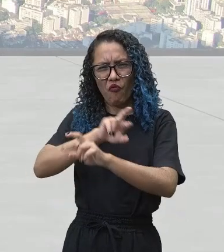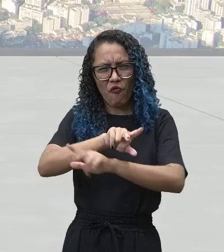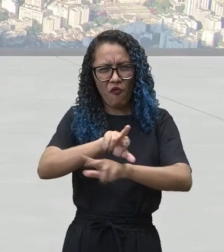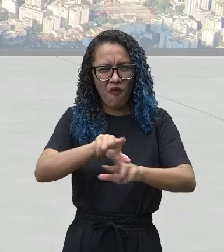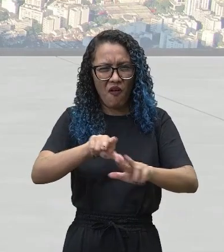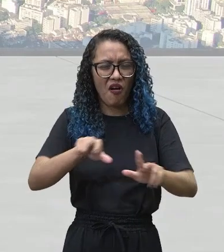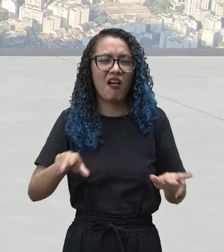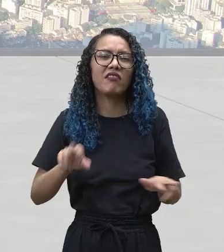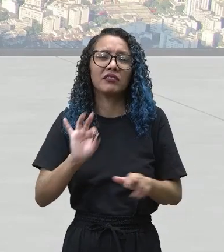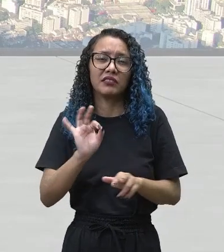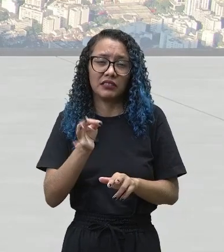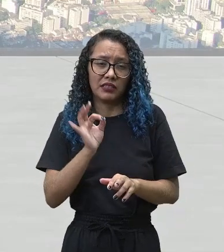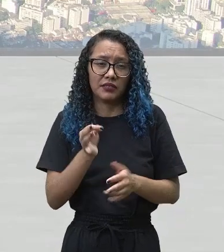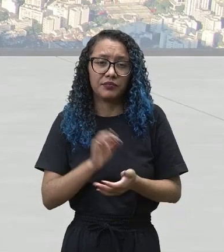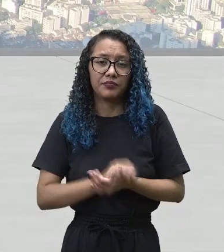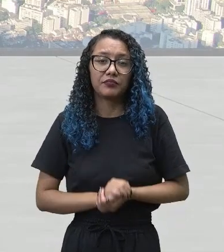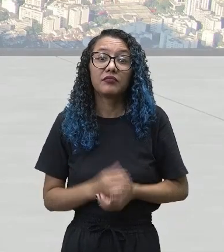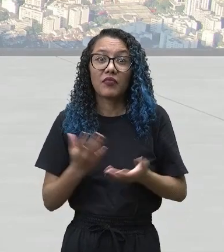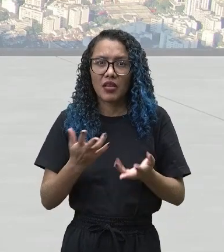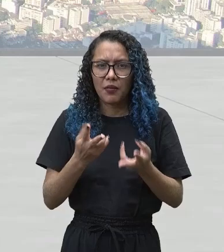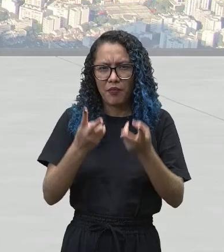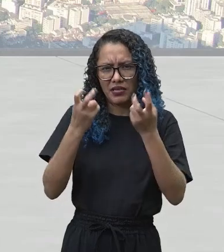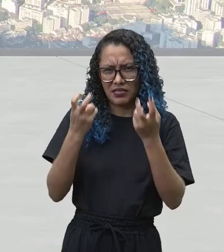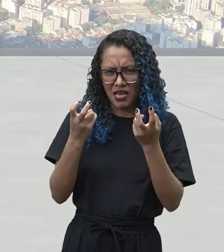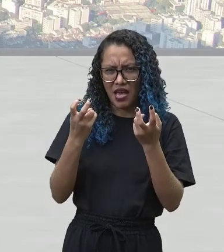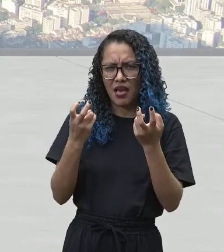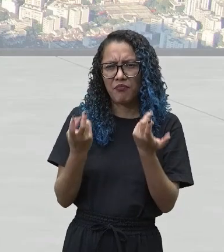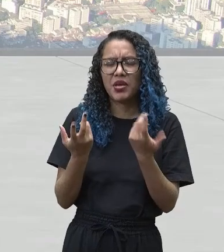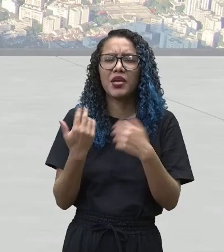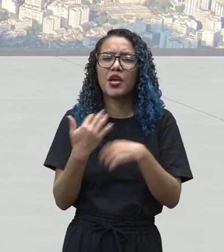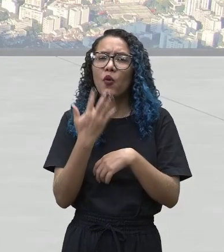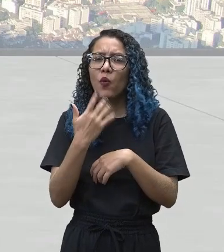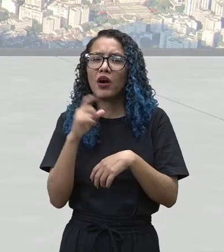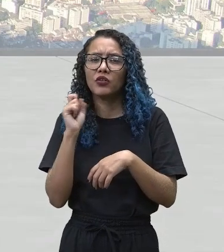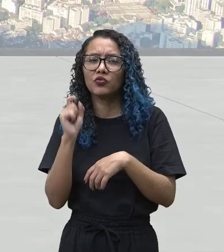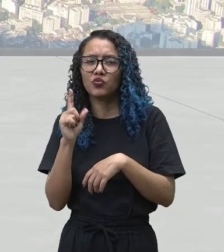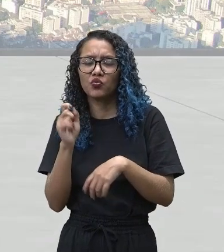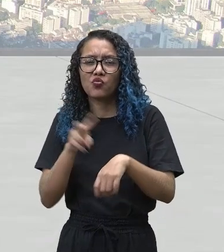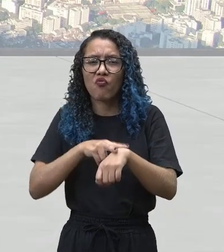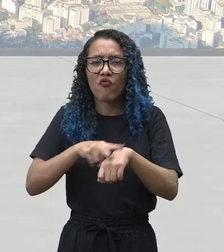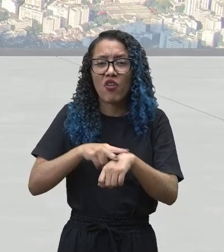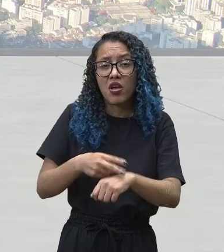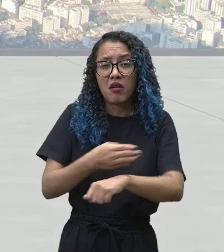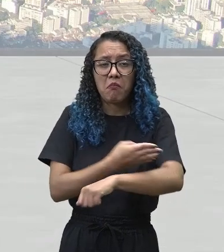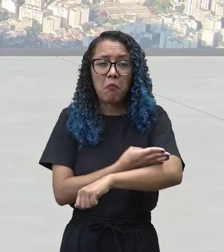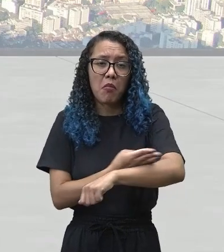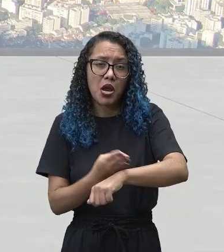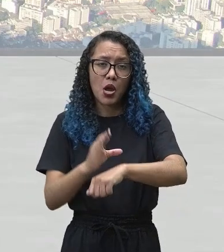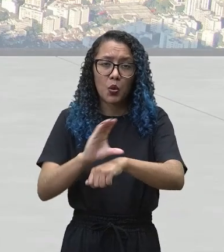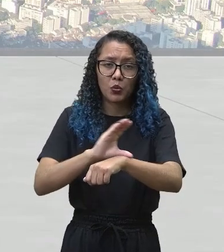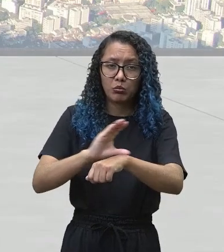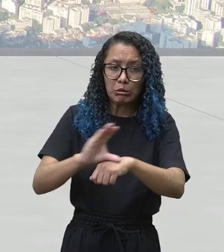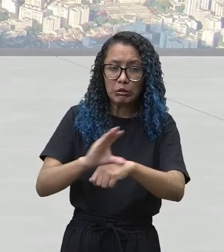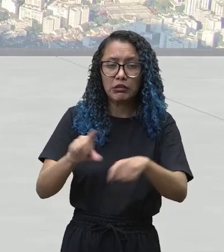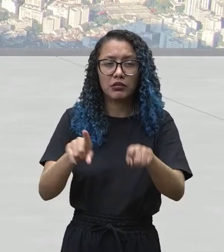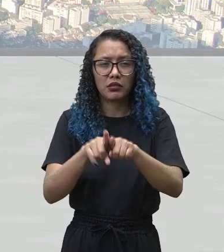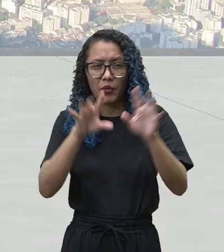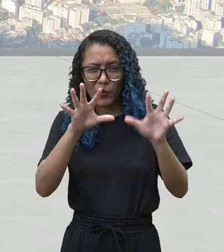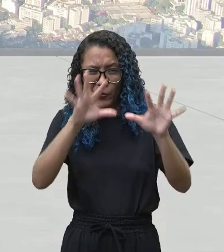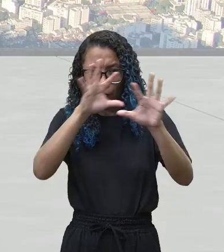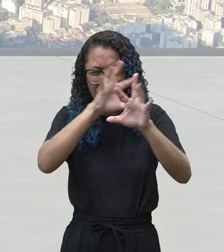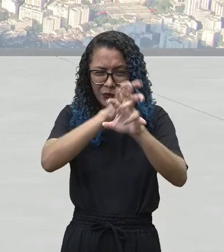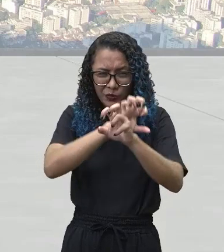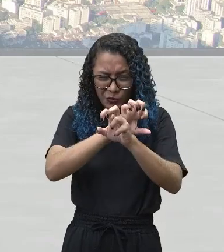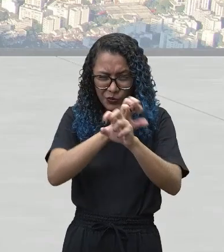temos aqui o contraste do azul com o verde, com o branco, com o cinza, as sombras lá